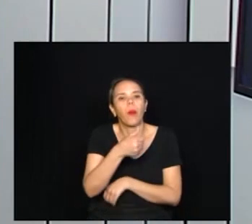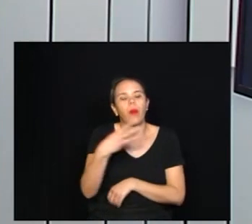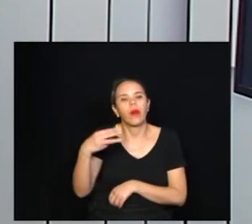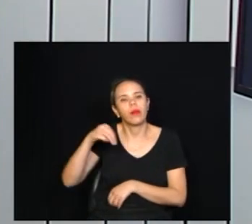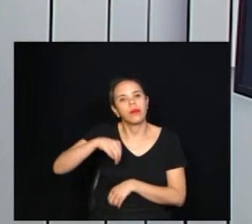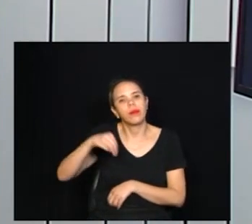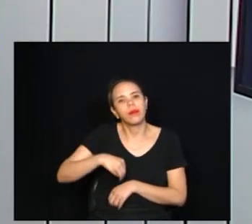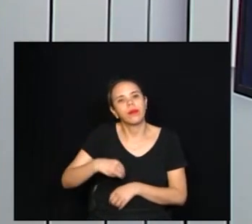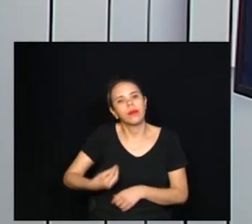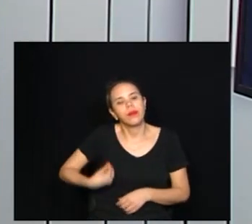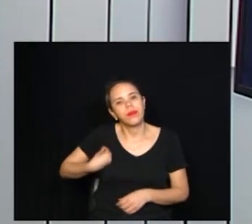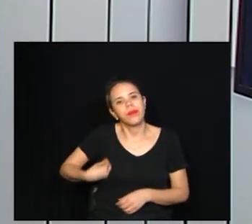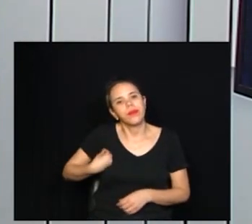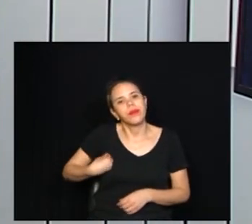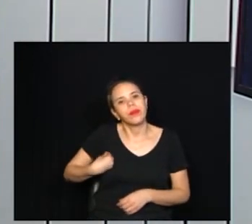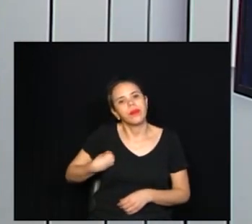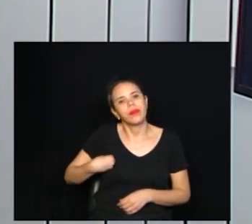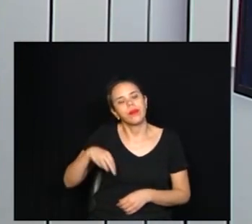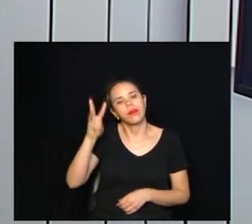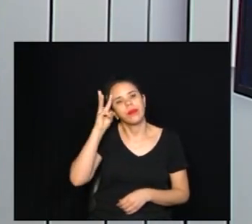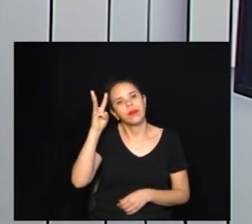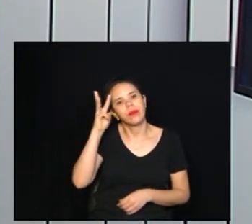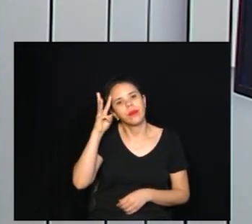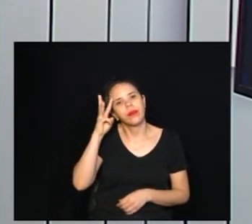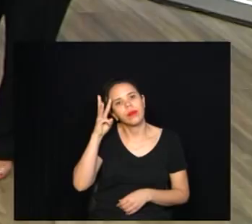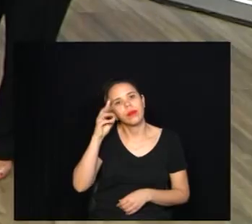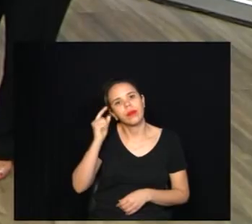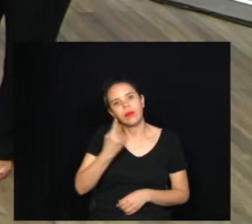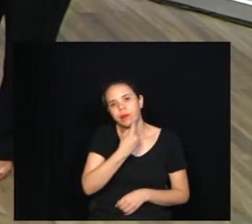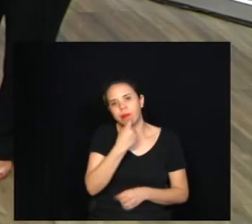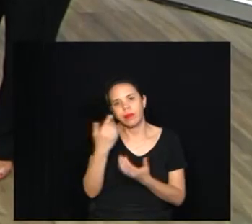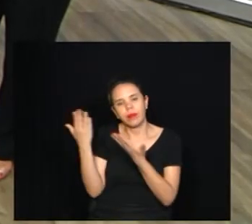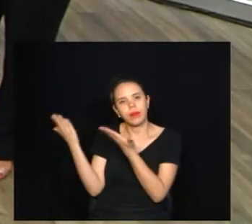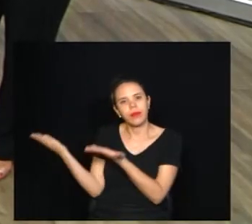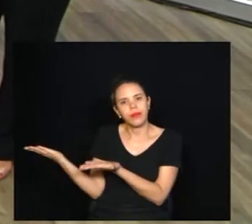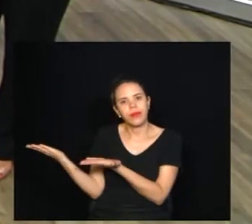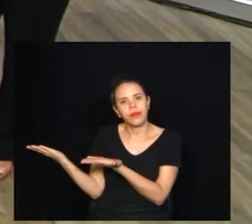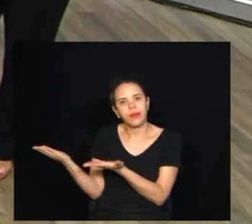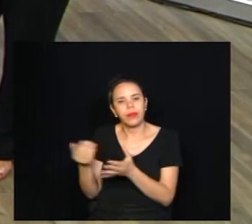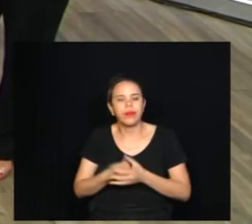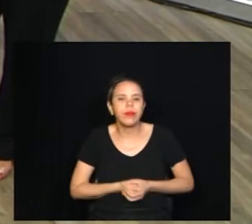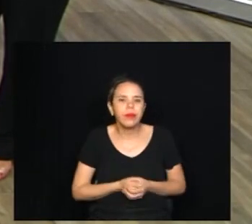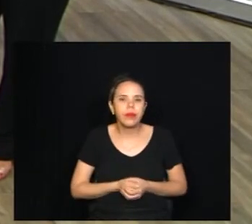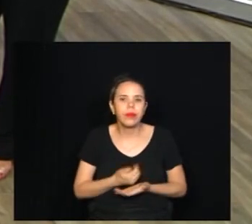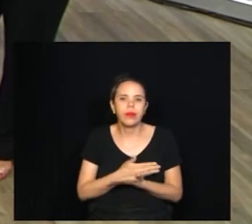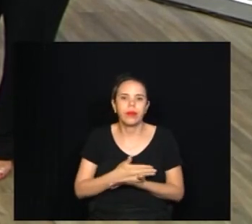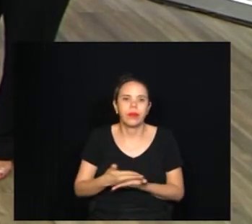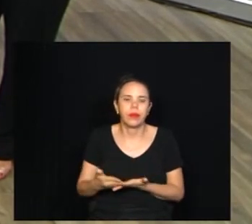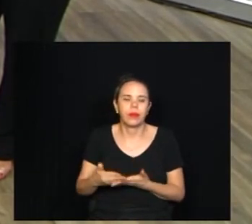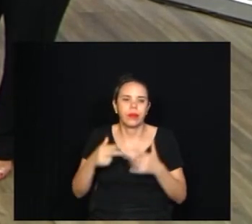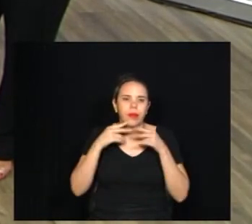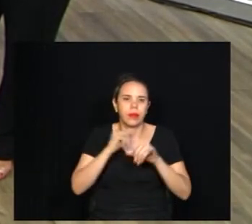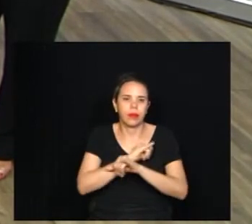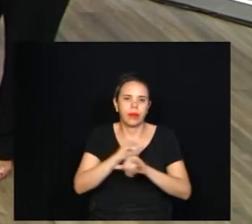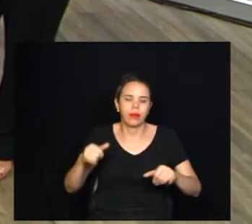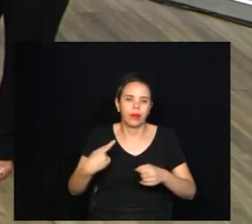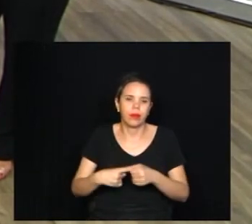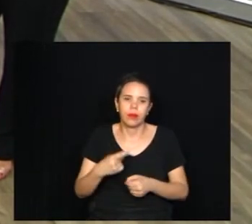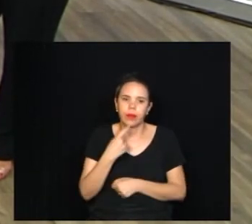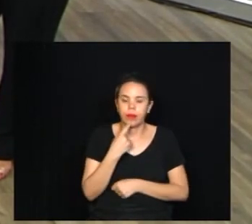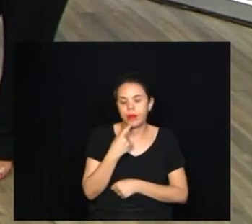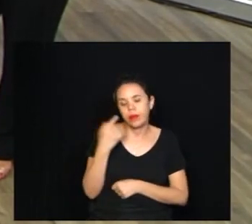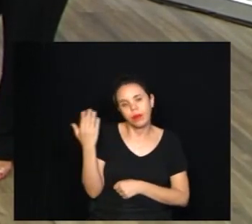1h12, nós estamos ao vivo nesta terça-feira. A Mina Abreu já está aqui nos nossos estúdios e nós começamos com as notícias da metrópole